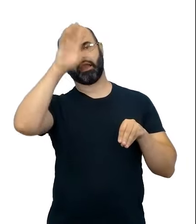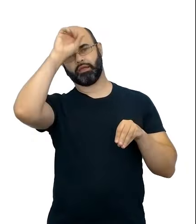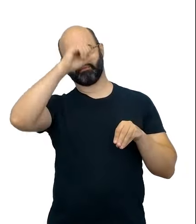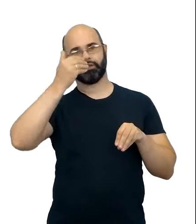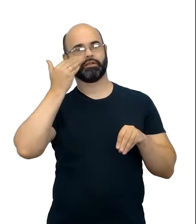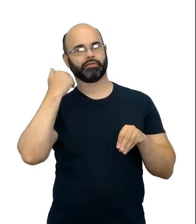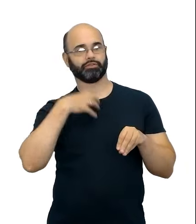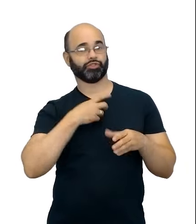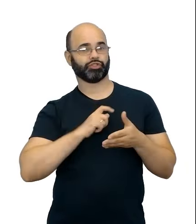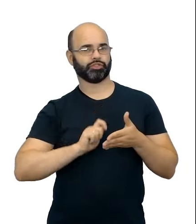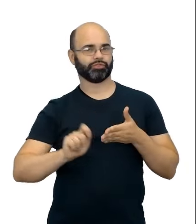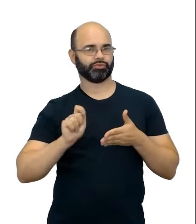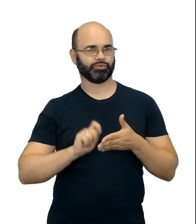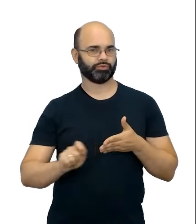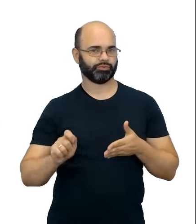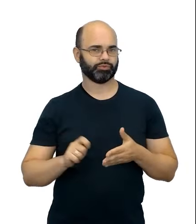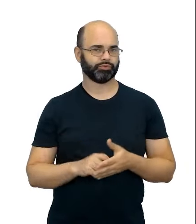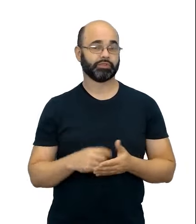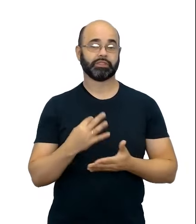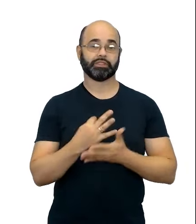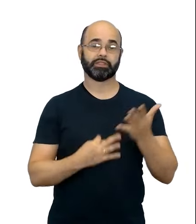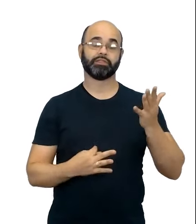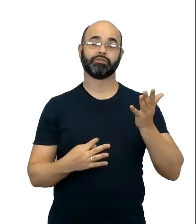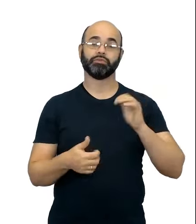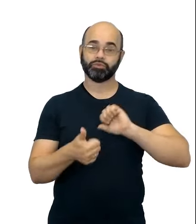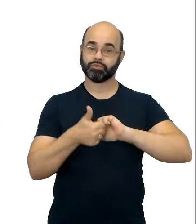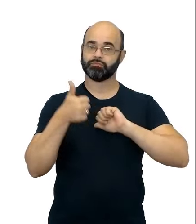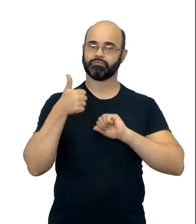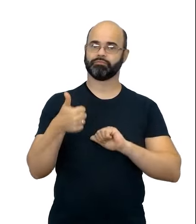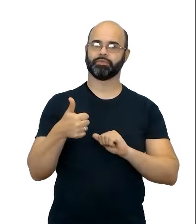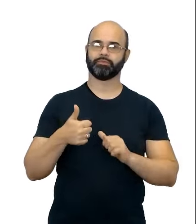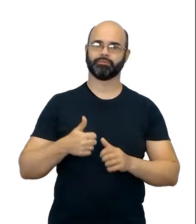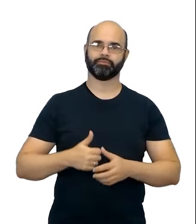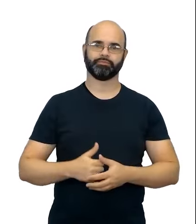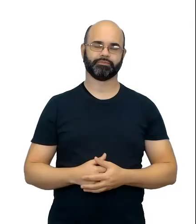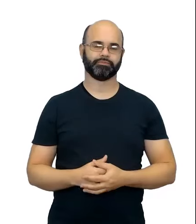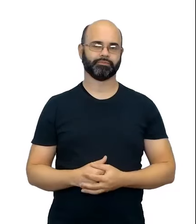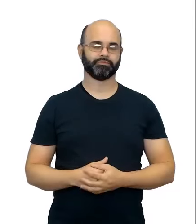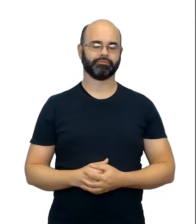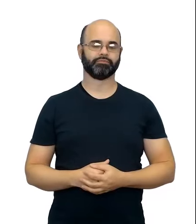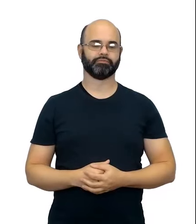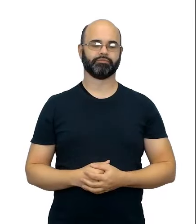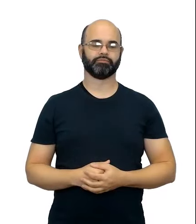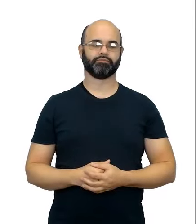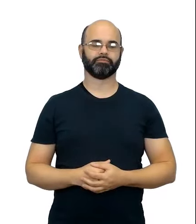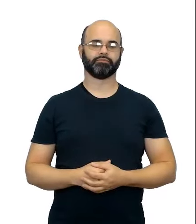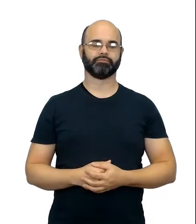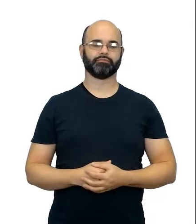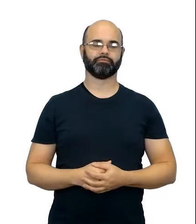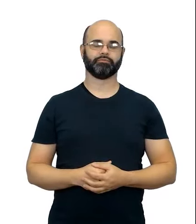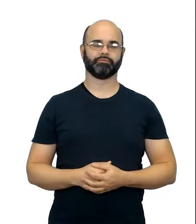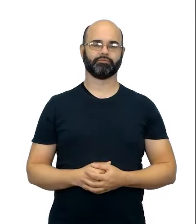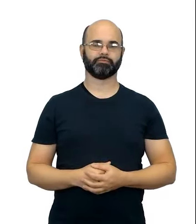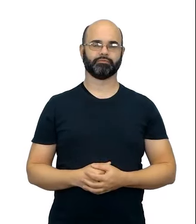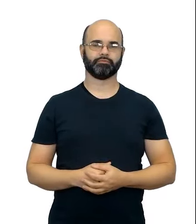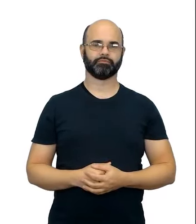modos de se produzir textos com qualidade. Se possível,